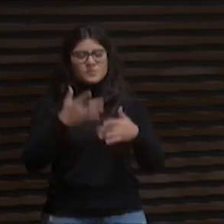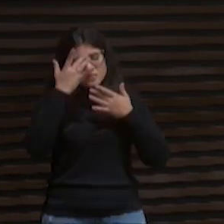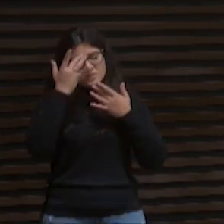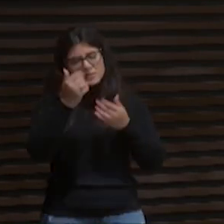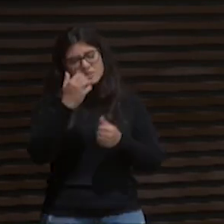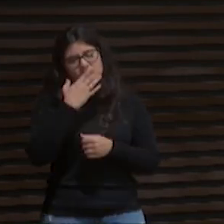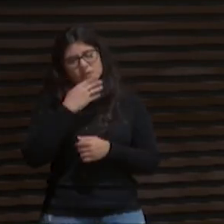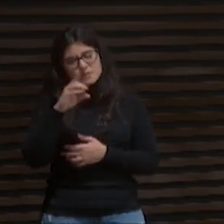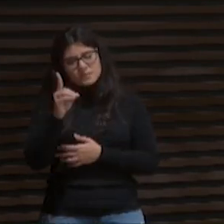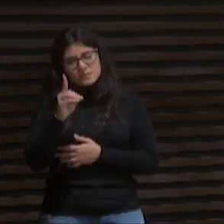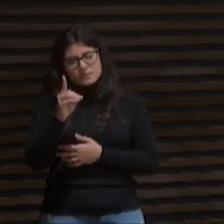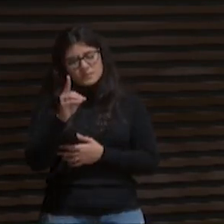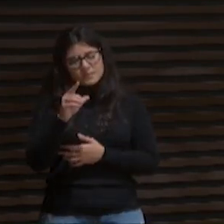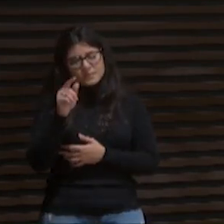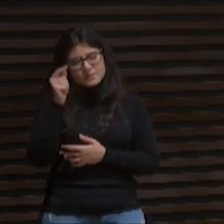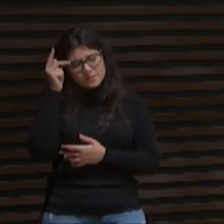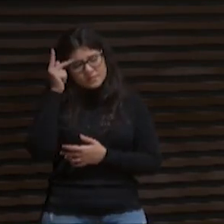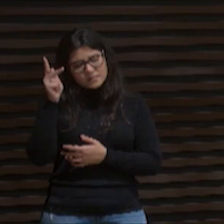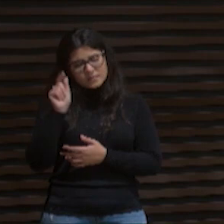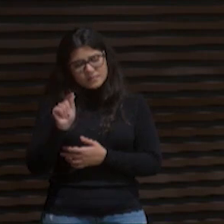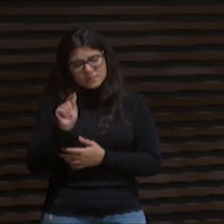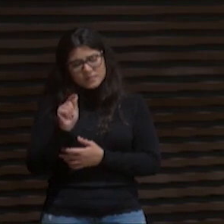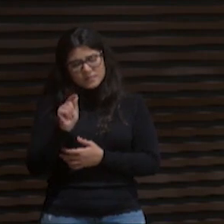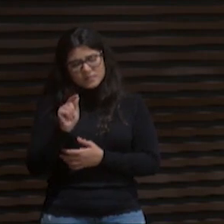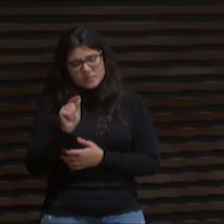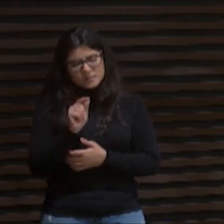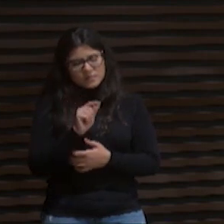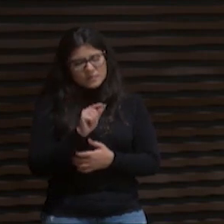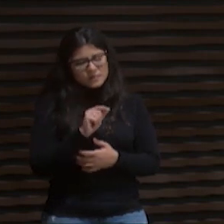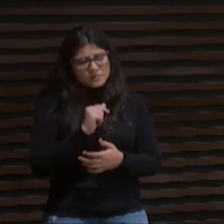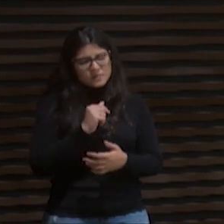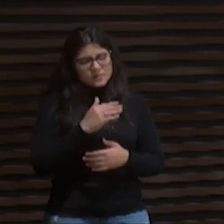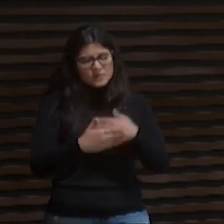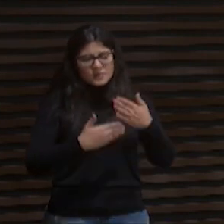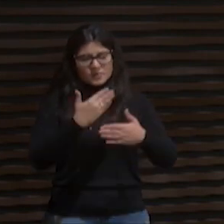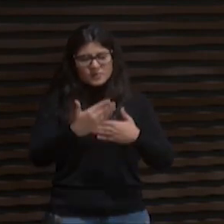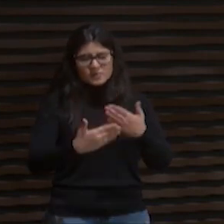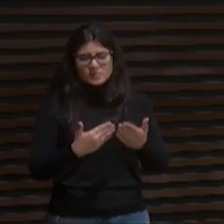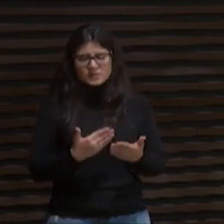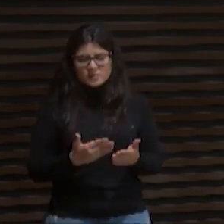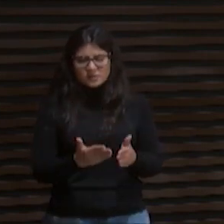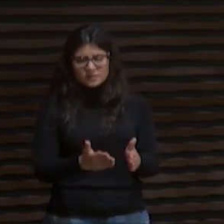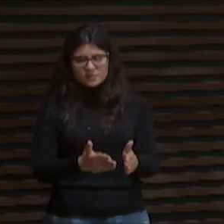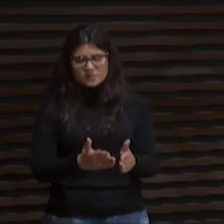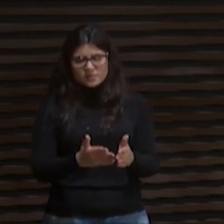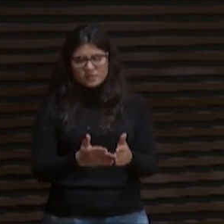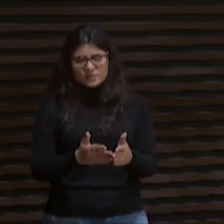Pai, para que, no transcorrer dessa travessia,